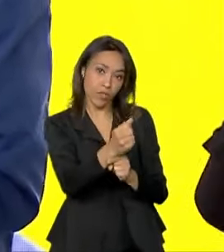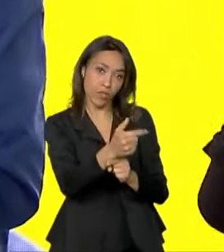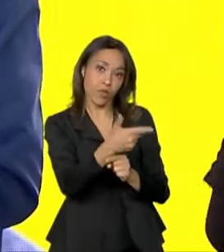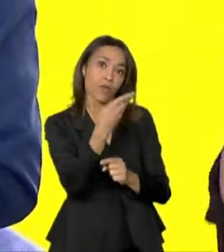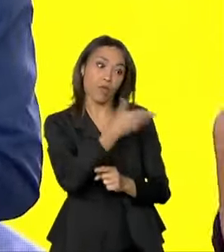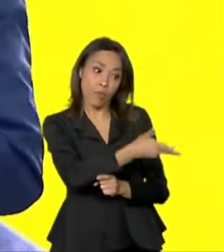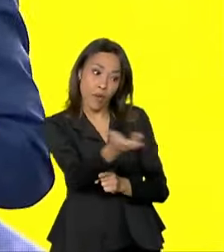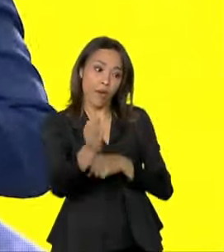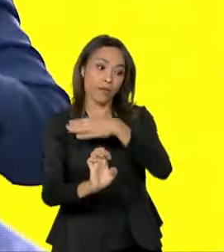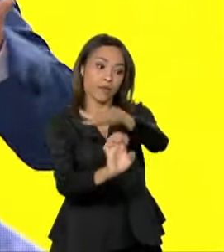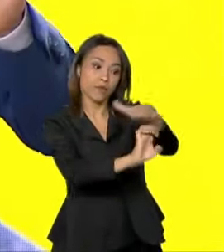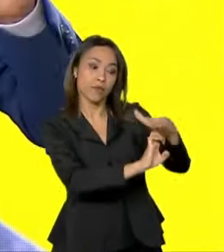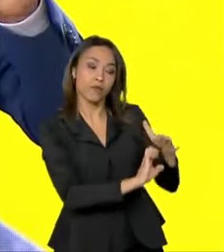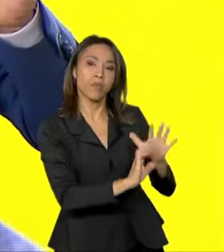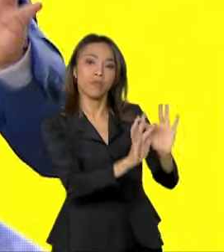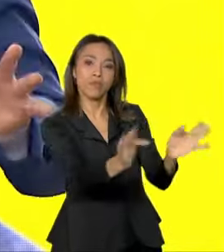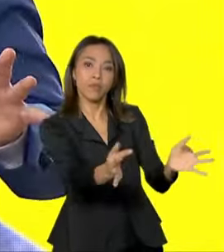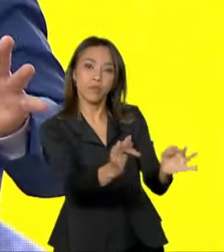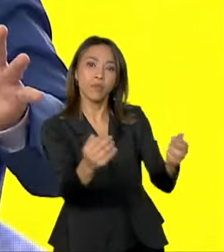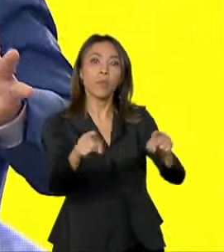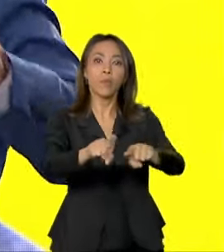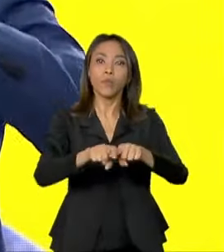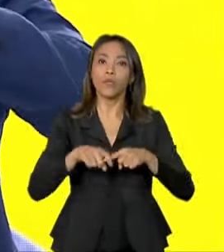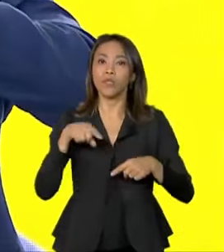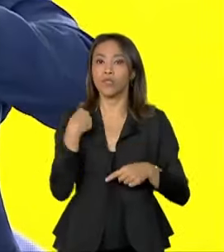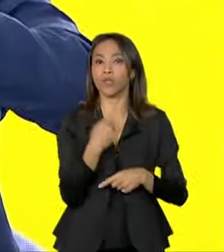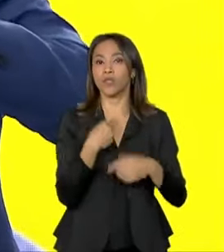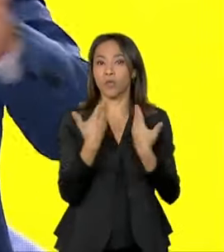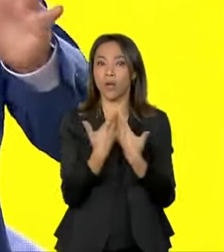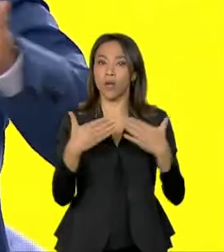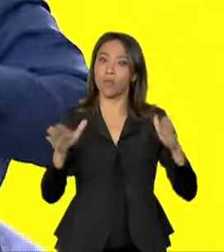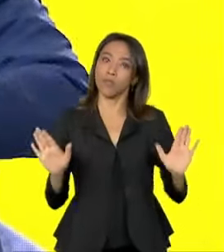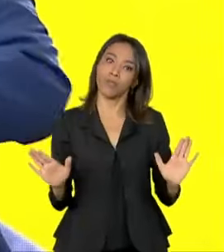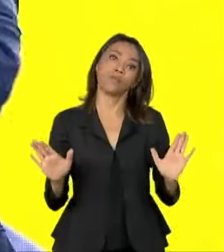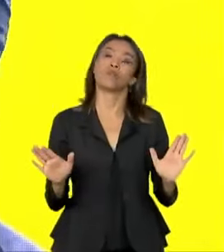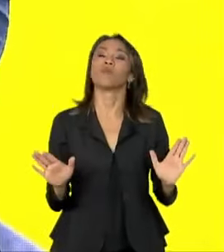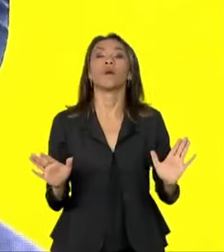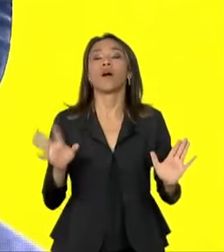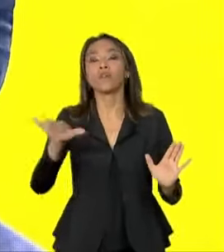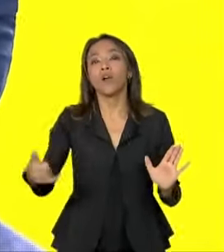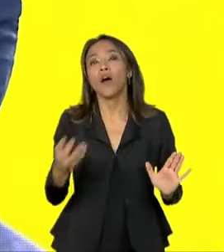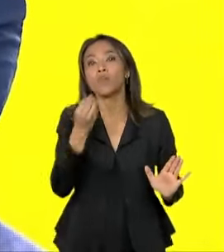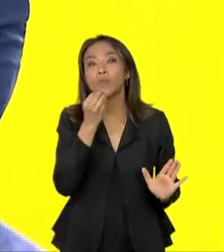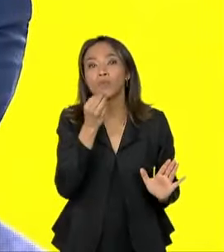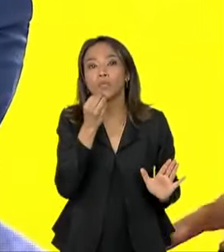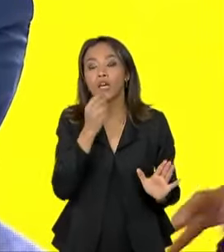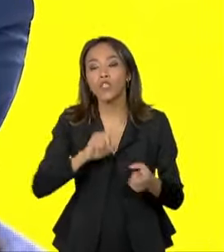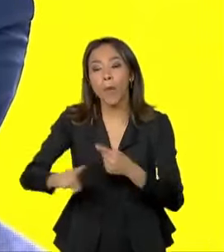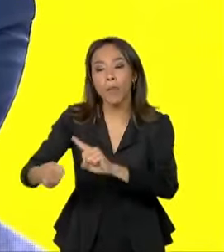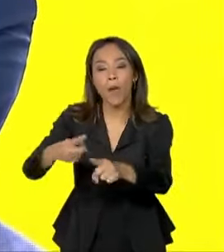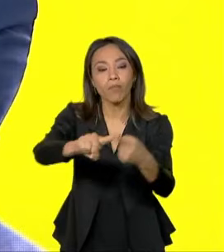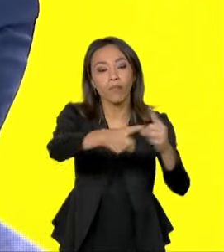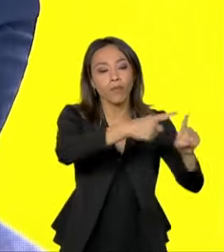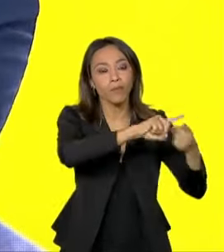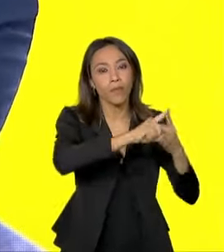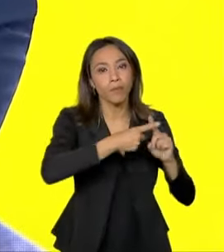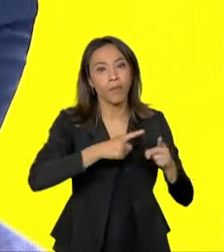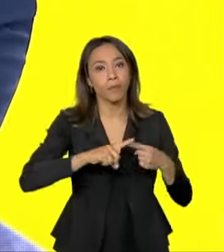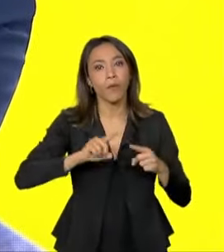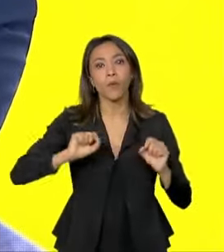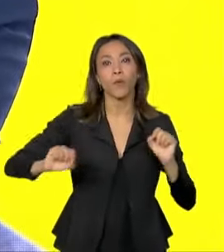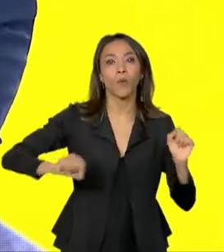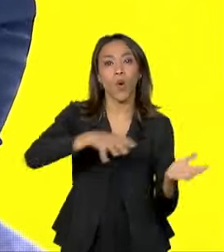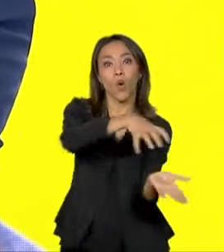Com isso, nós estamos abrindo as portas, em sinergia com todos os órgãos